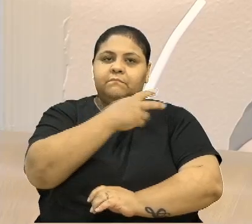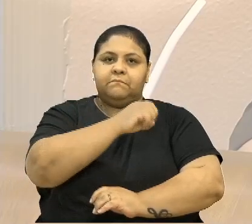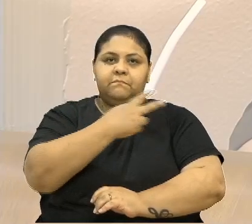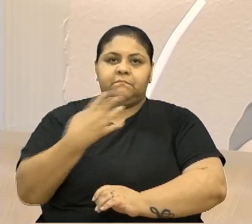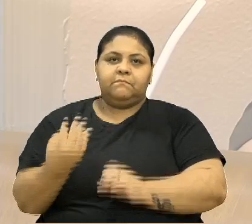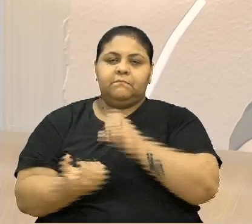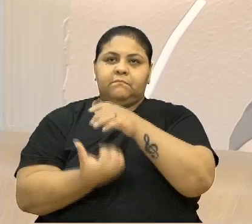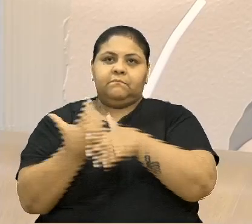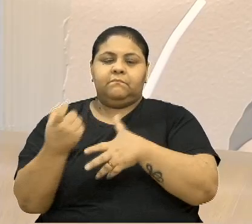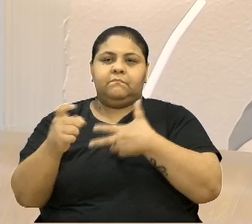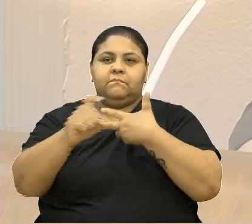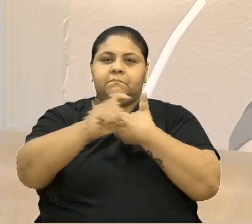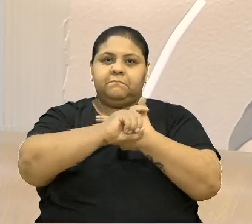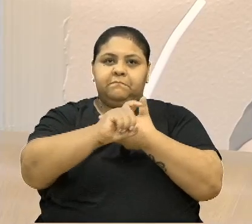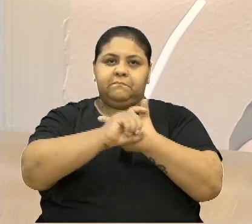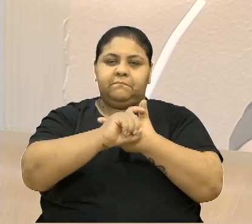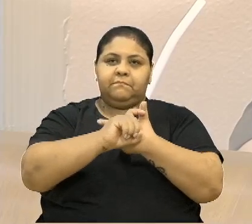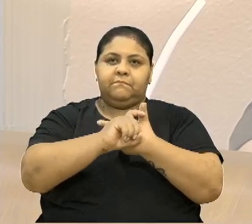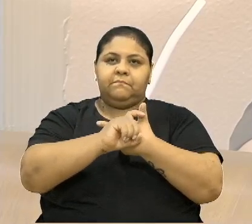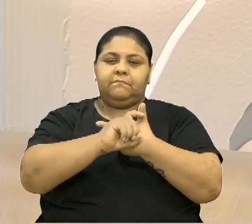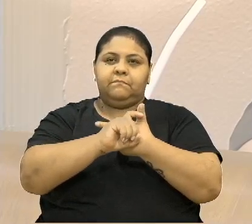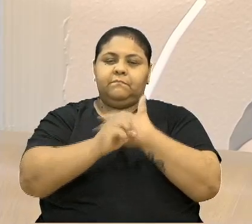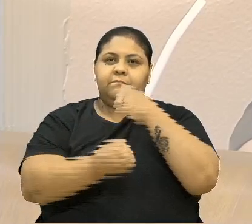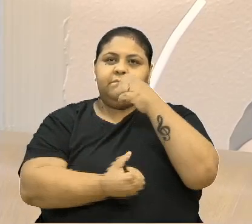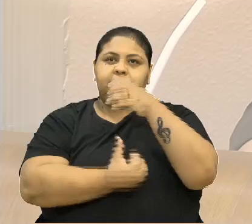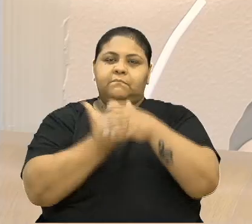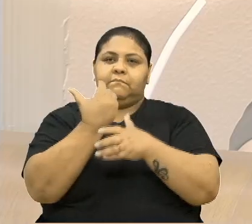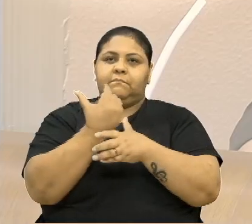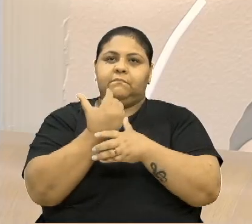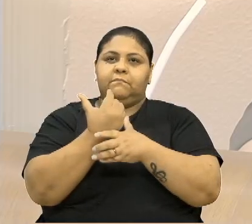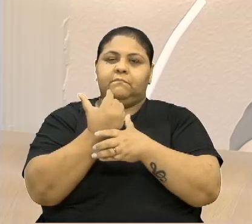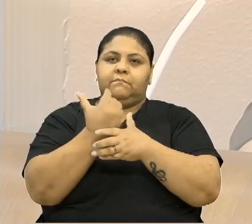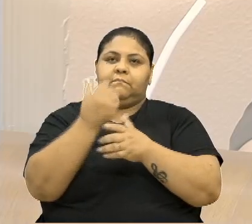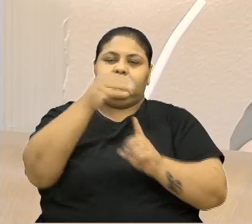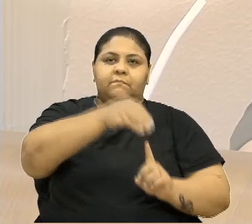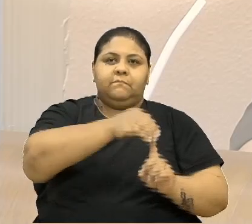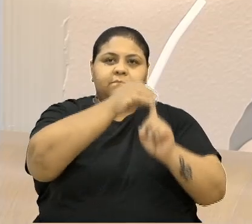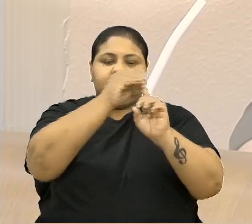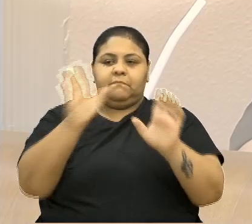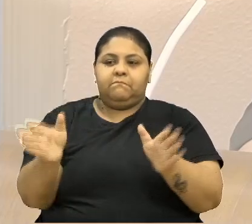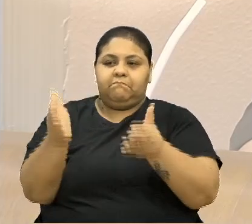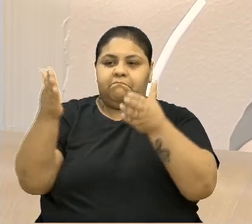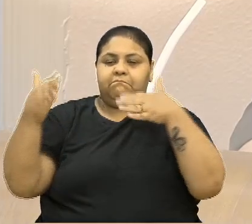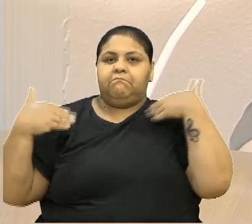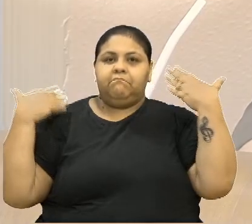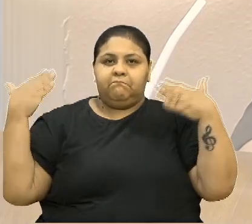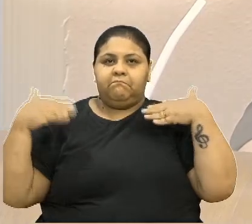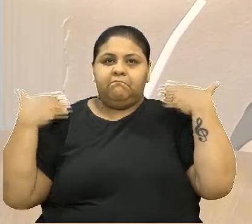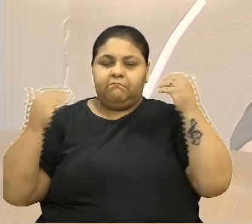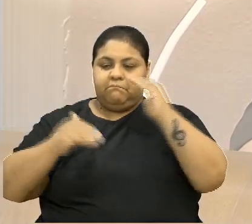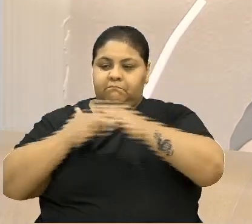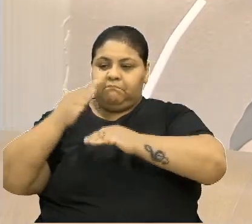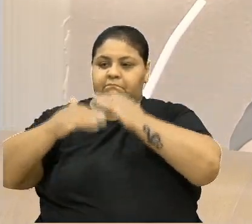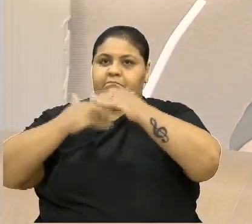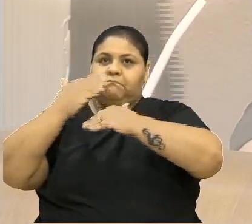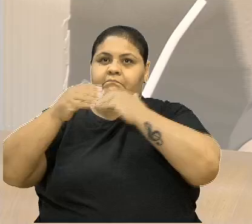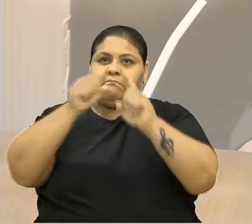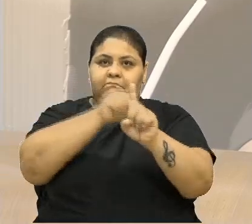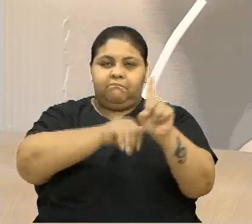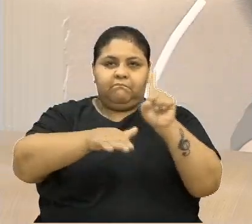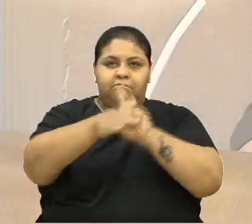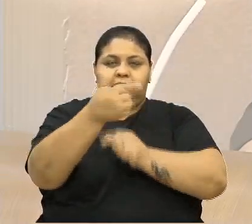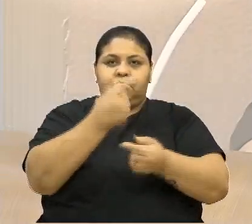125/2023, é autoria do Poder Executivo, que cria célula piloto de fomento turístico e desenvolvimento